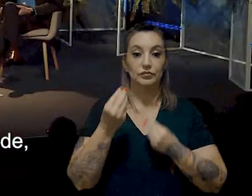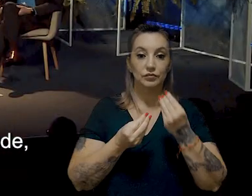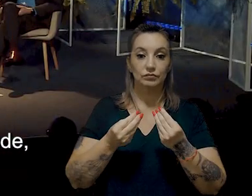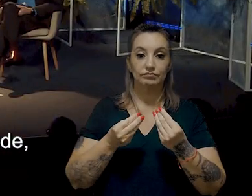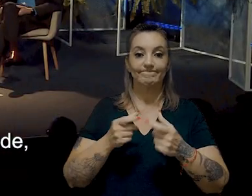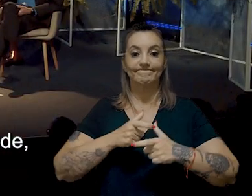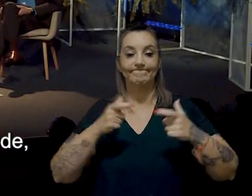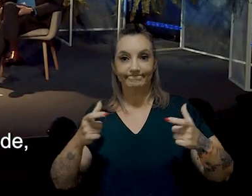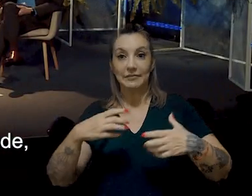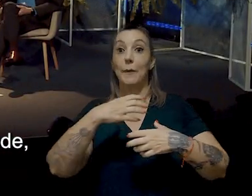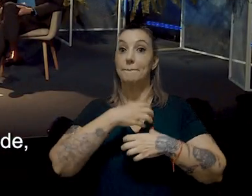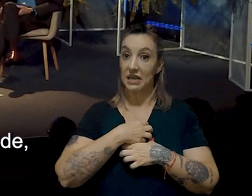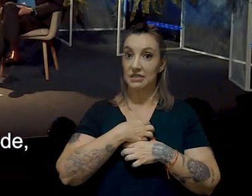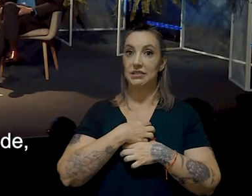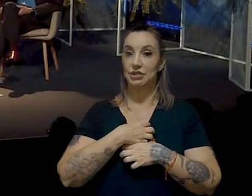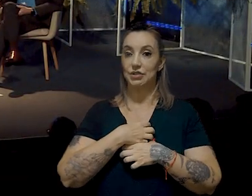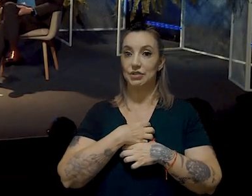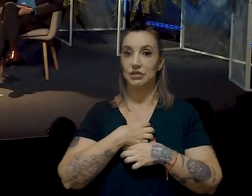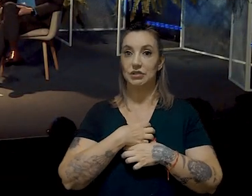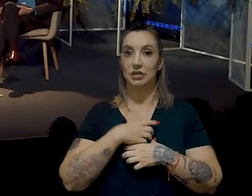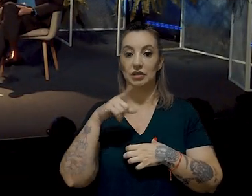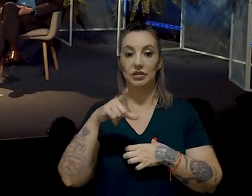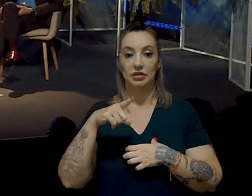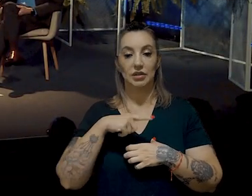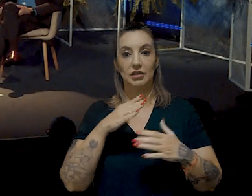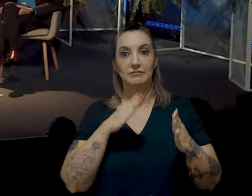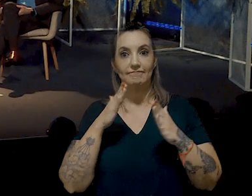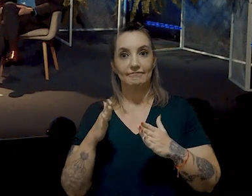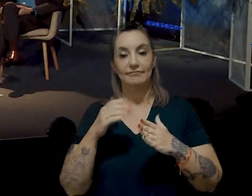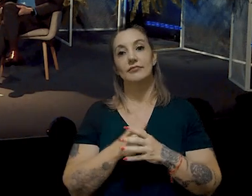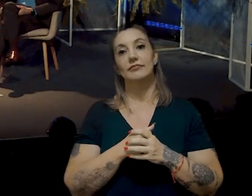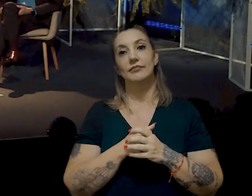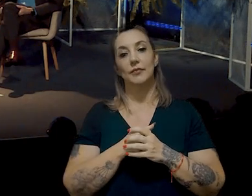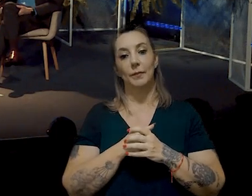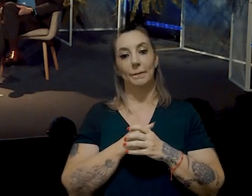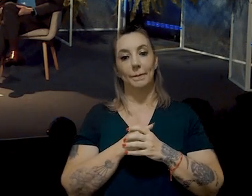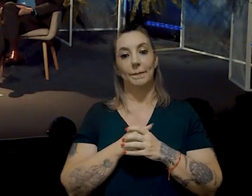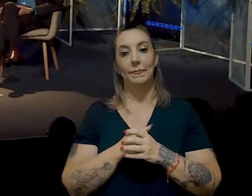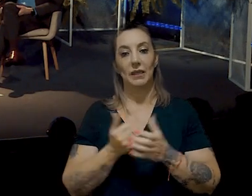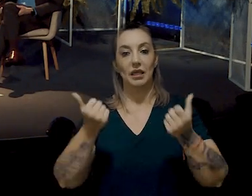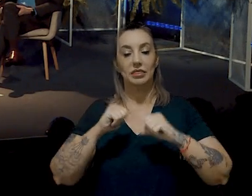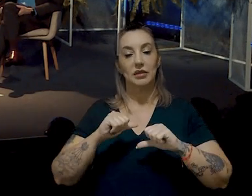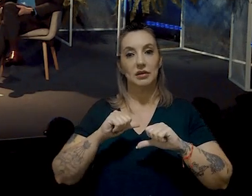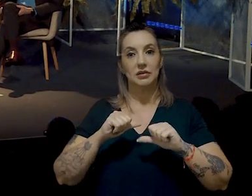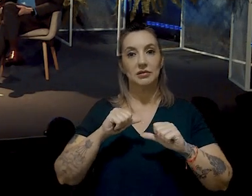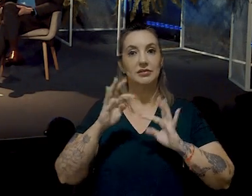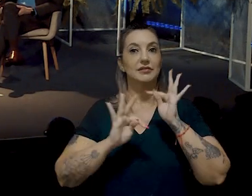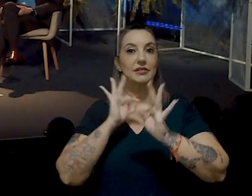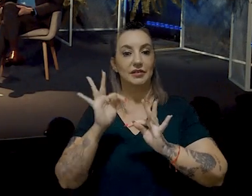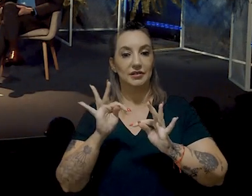né como o ativo é muito grande ele é muito impactante Você tem o lado ã o downside da